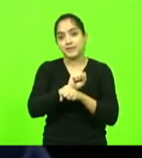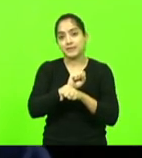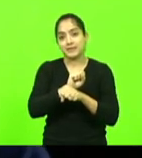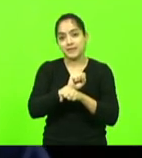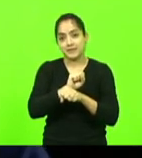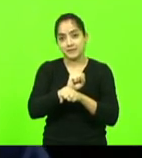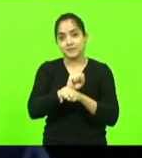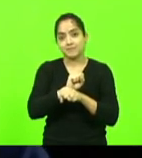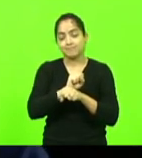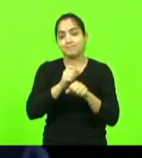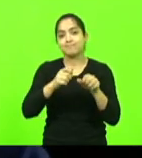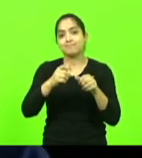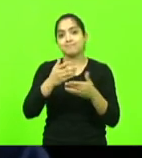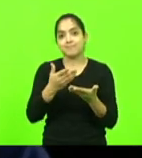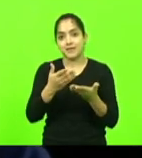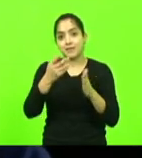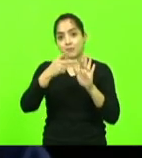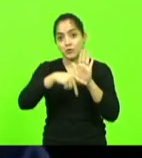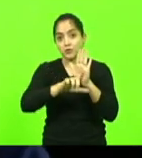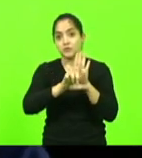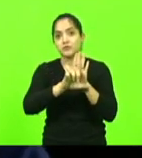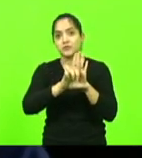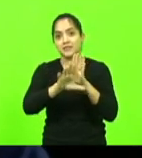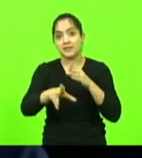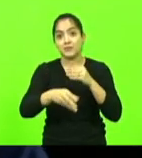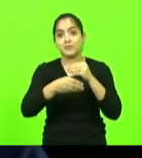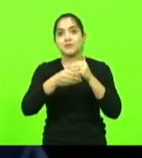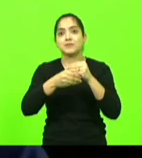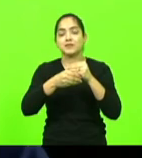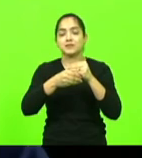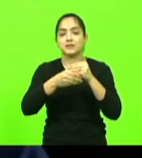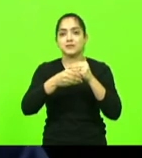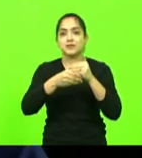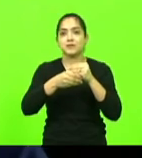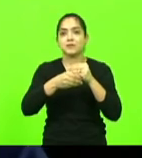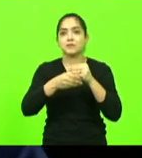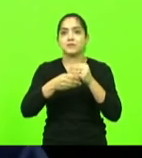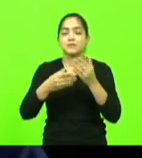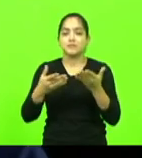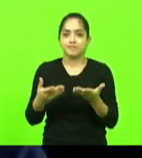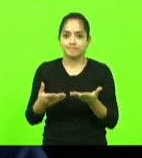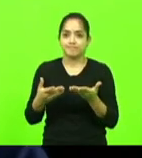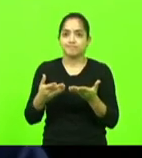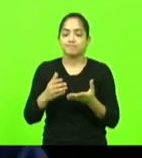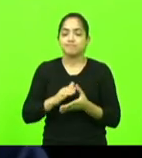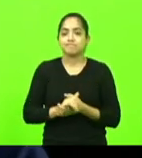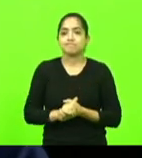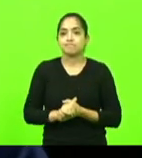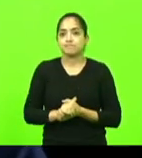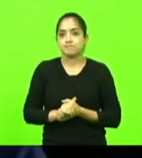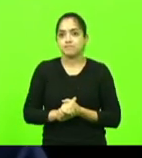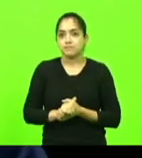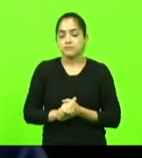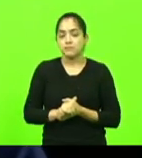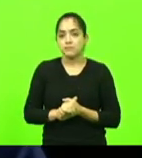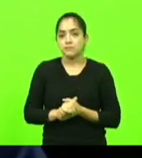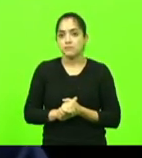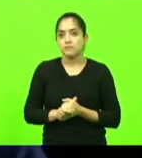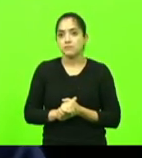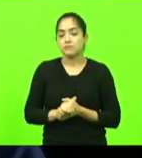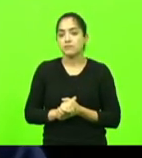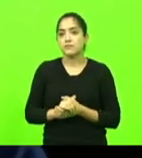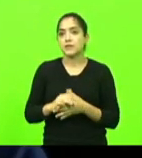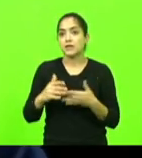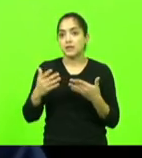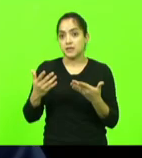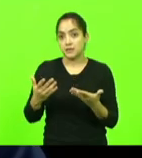projeto de lei complementar que chegue o quanto antes a essa casa legislativa. Então, eu sei que não